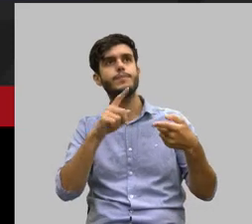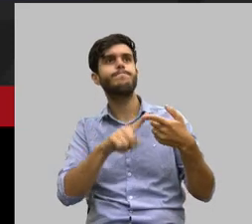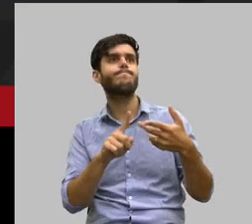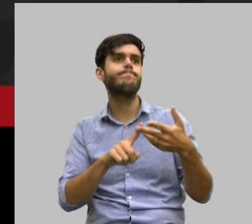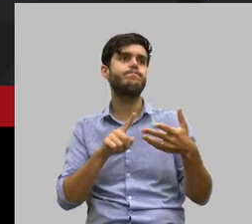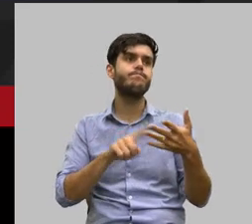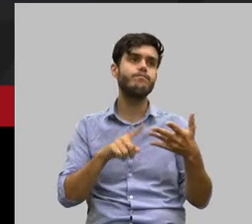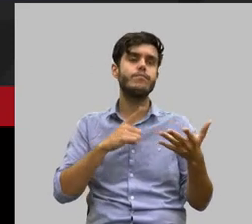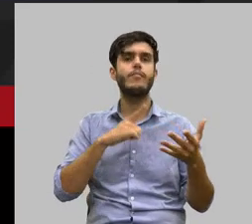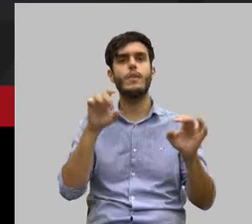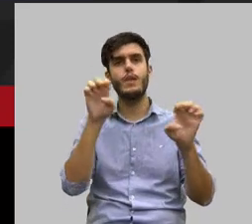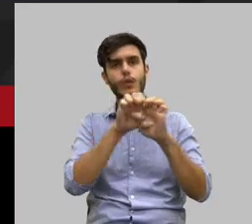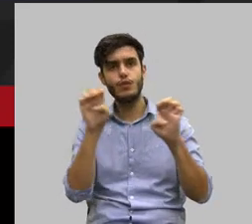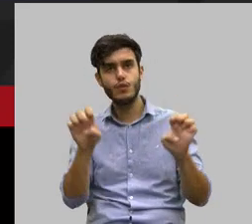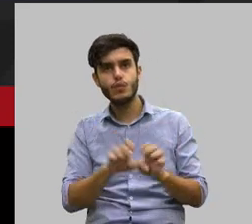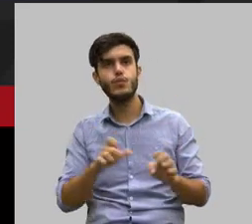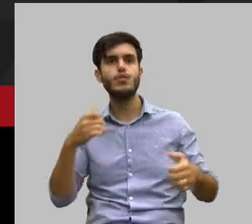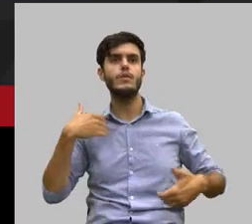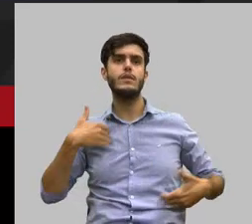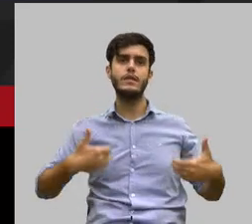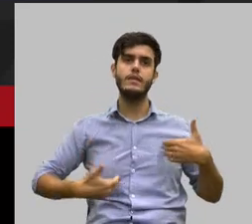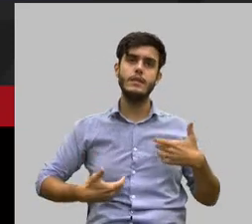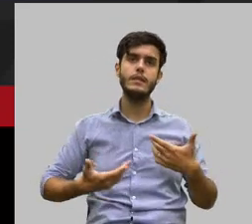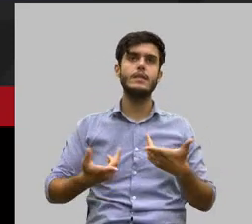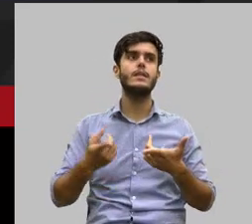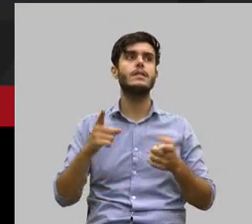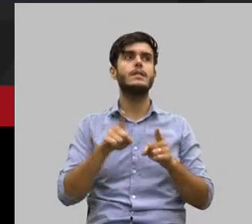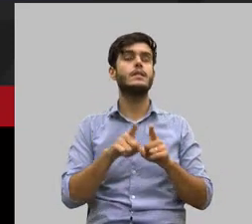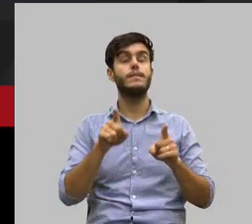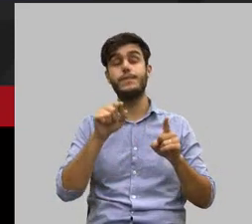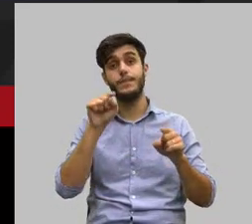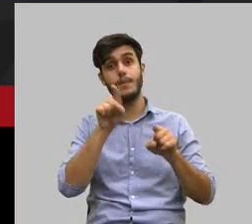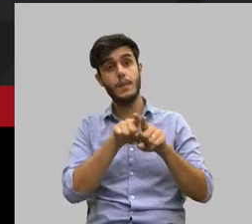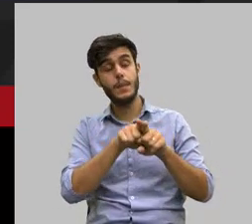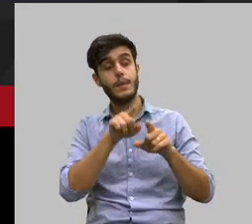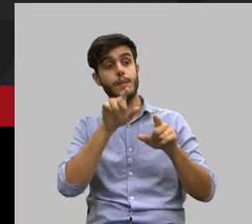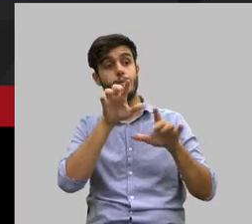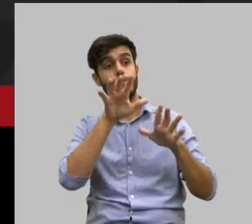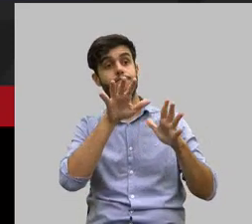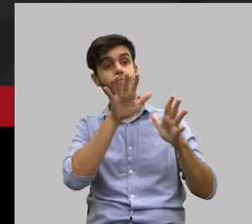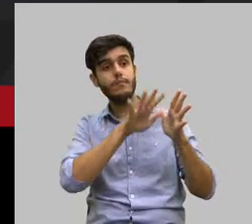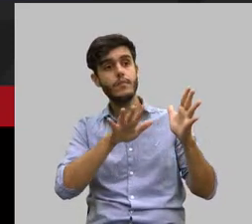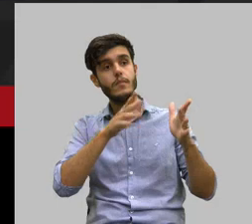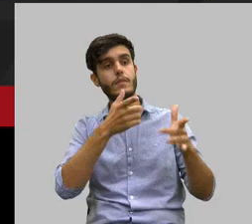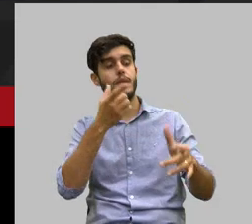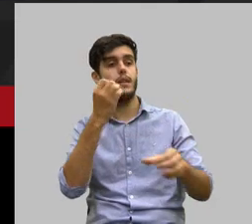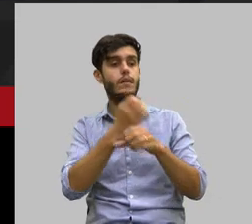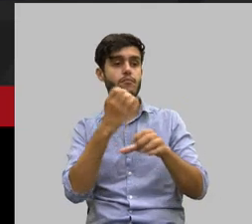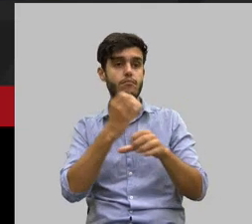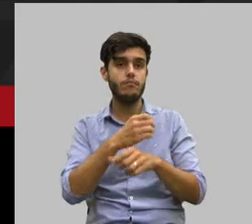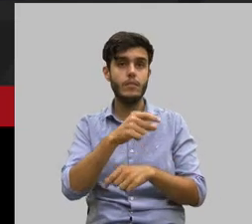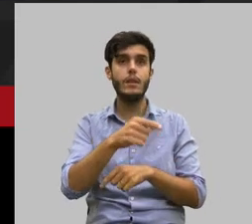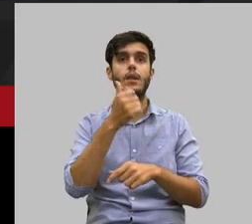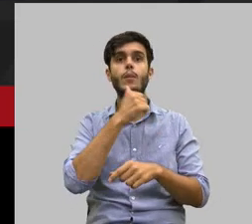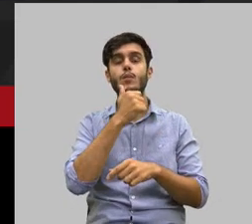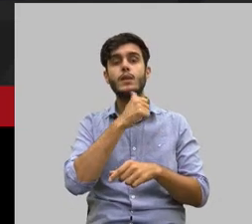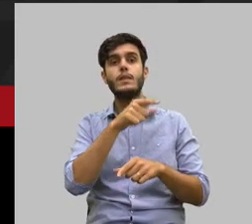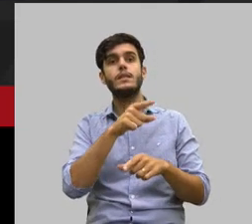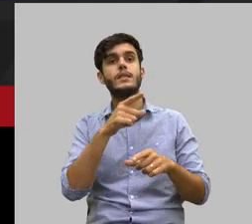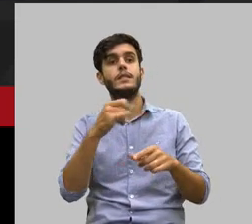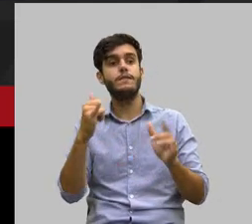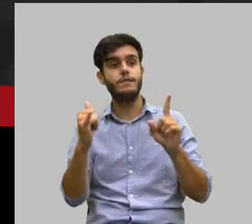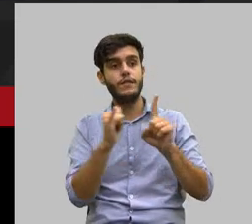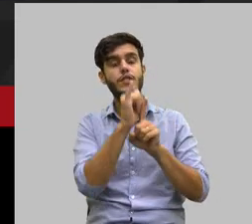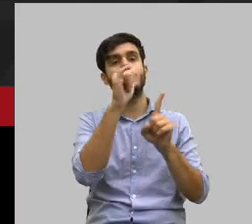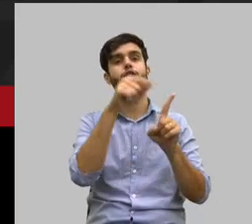a estruturação física logística e especialmente de atendimento multissetorial a mulher vítima de violência doméstica e